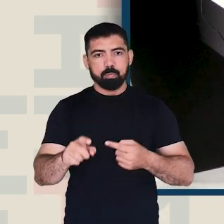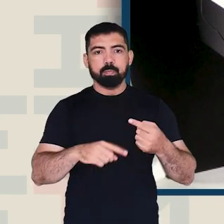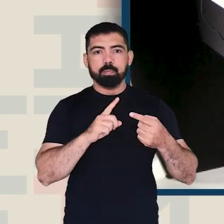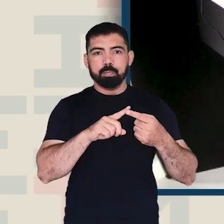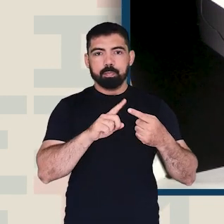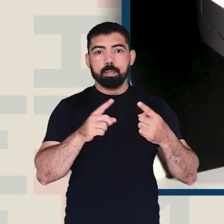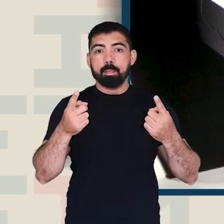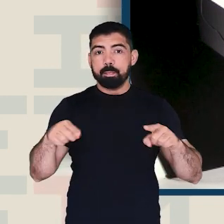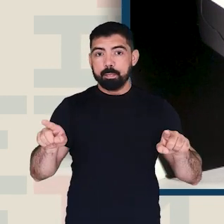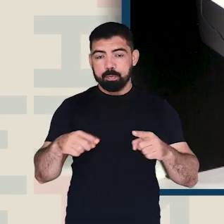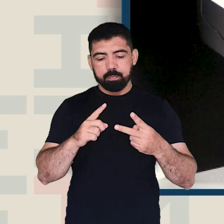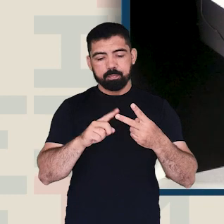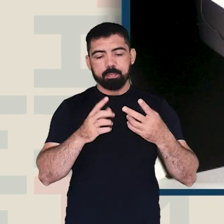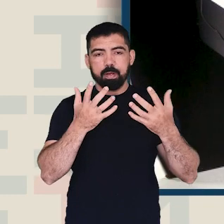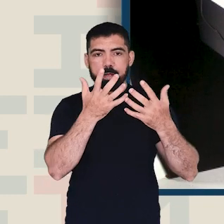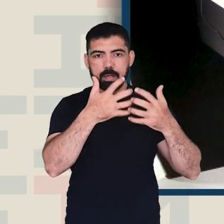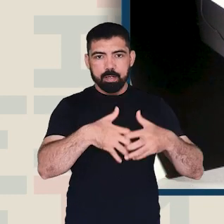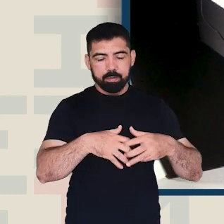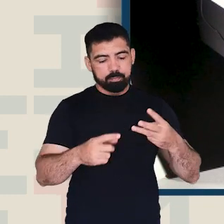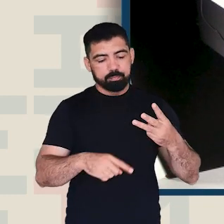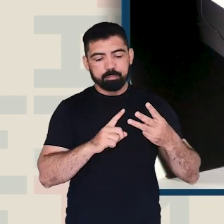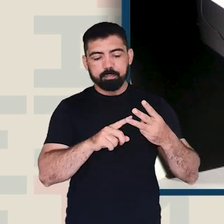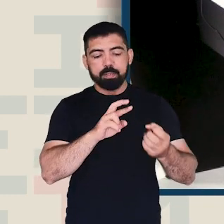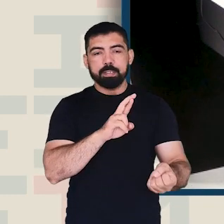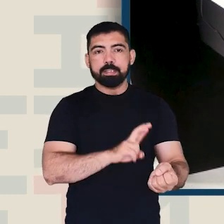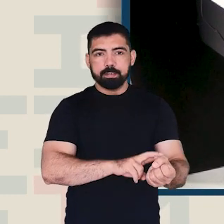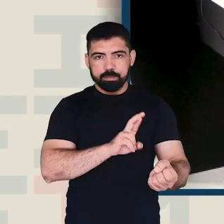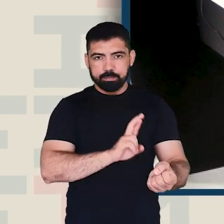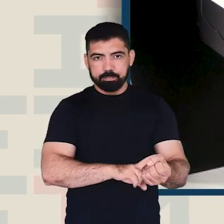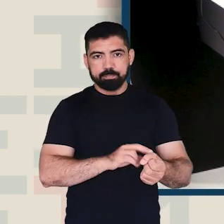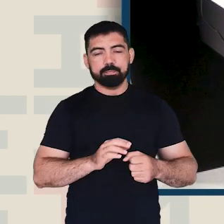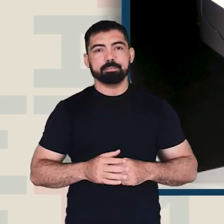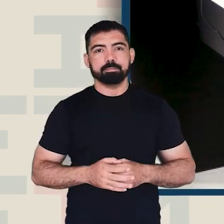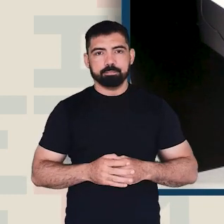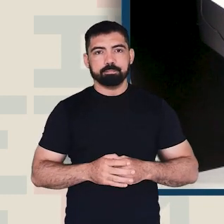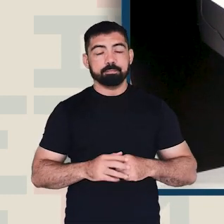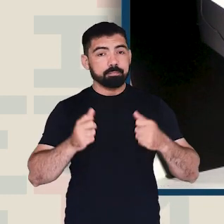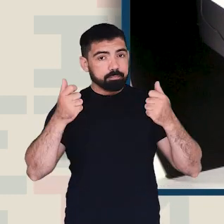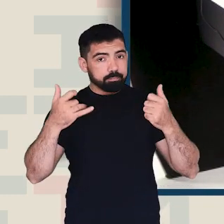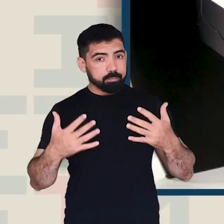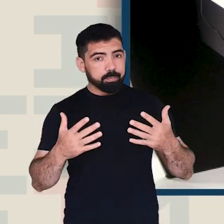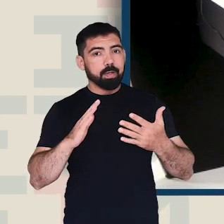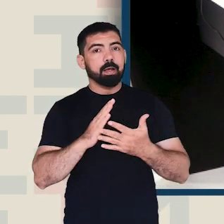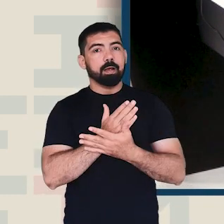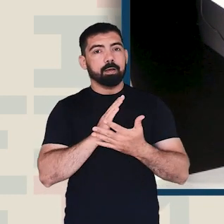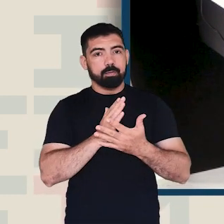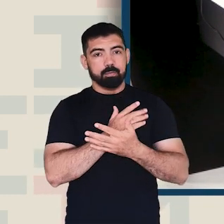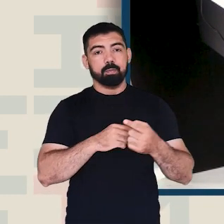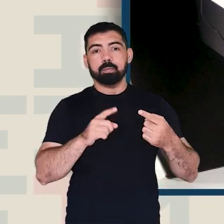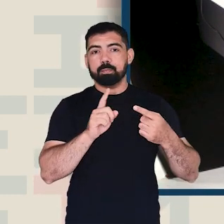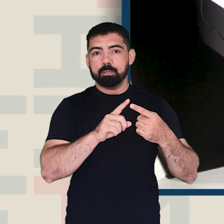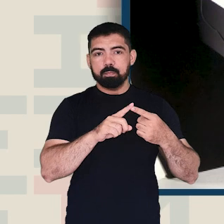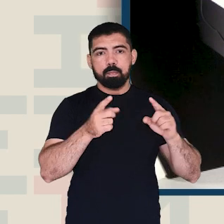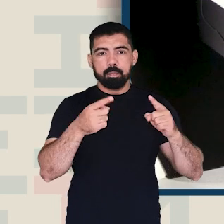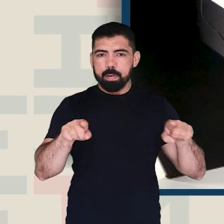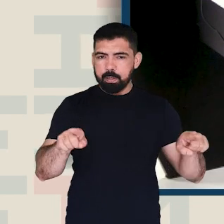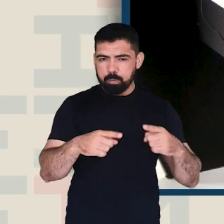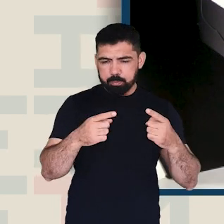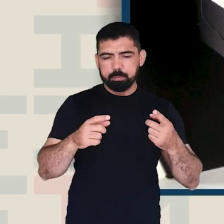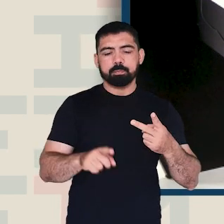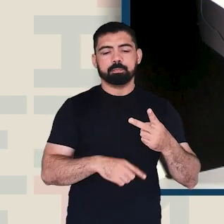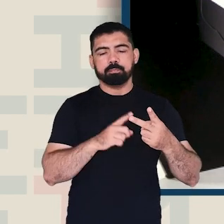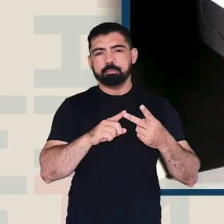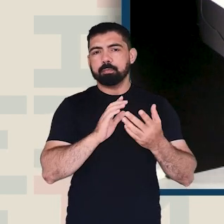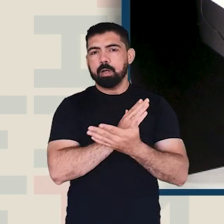Melodia, harmonia e ritmo. Existem algumas definições para melodia, algumas definições